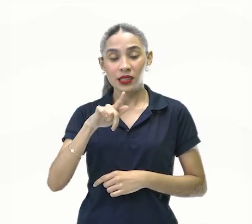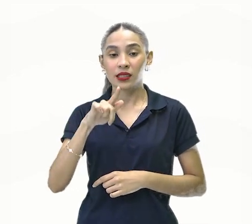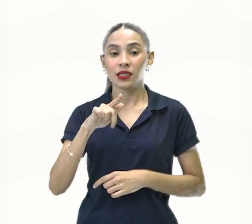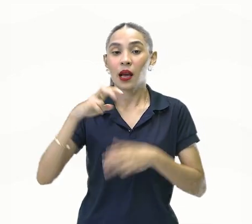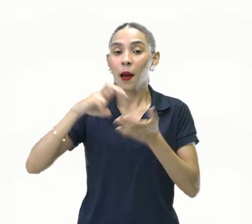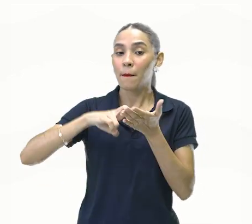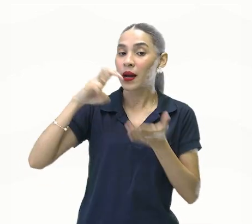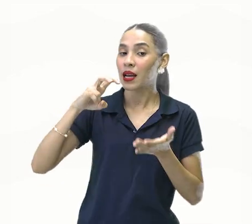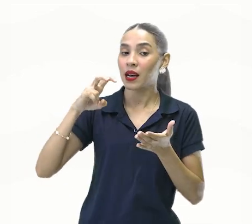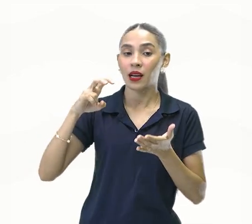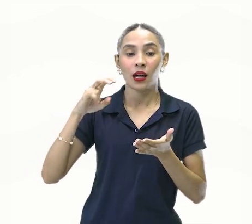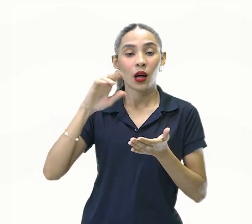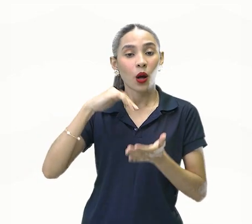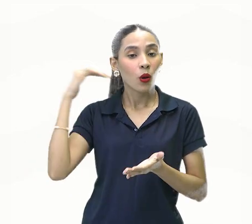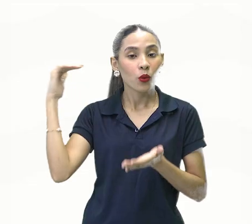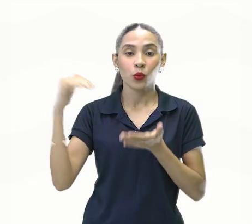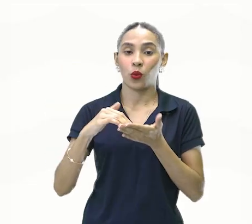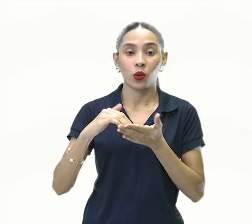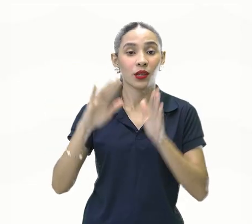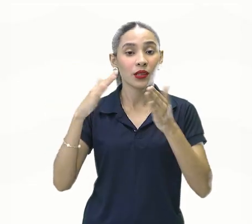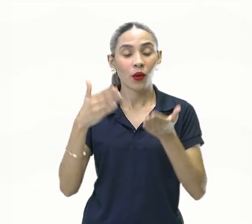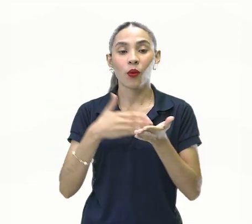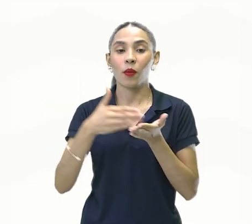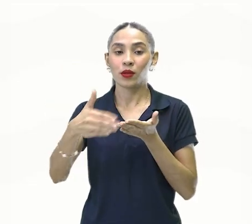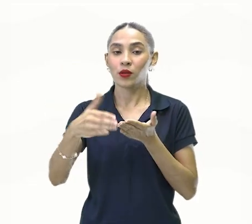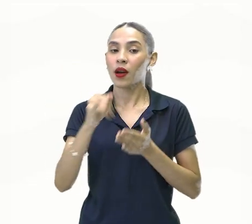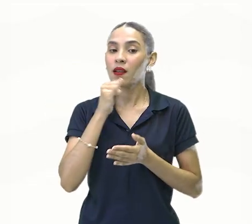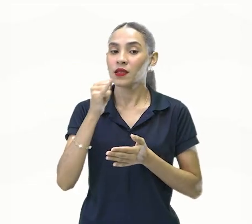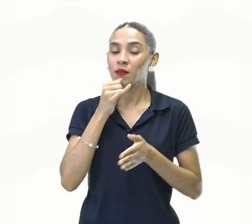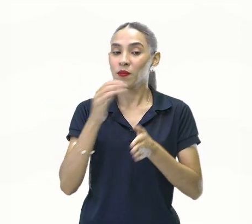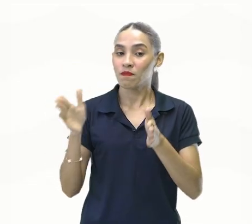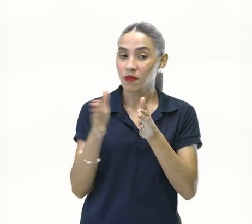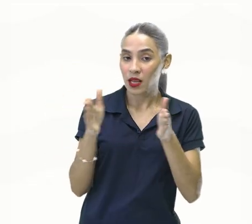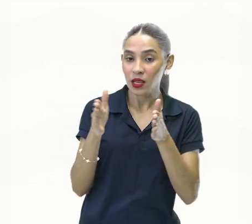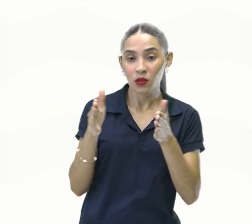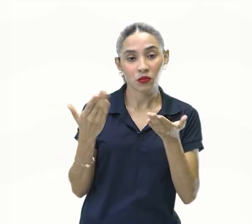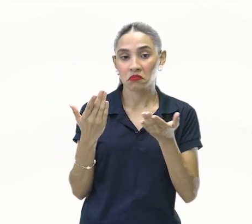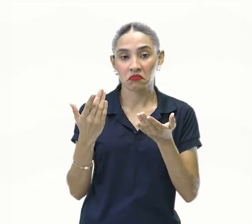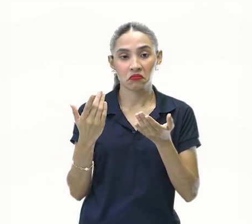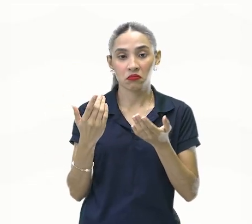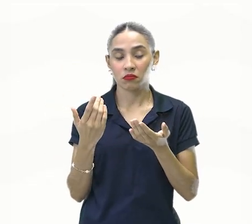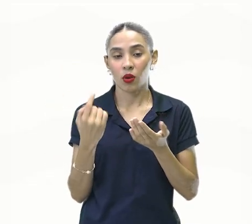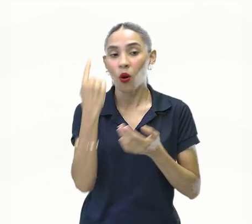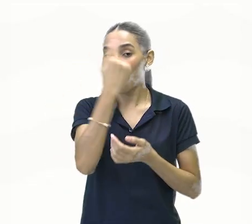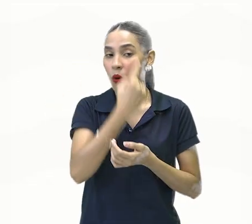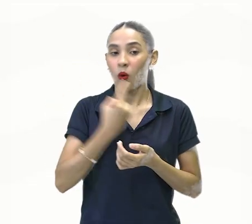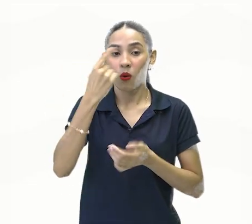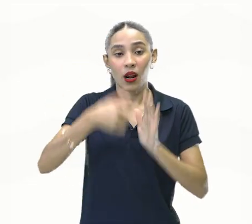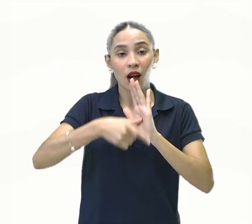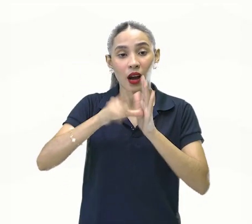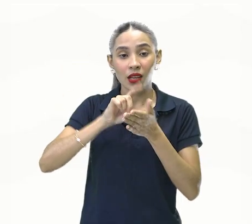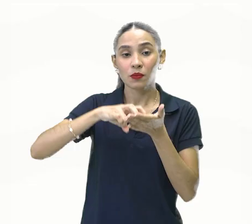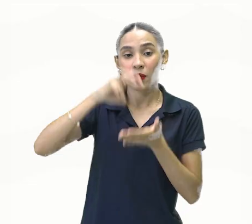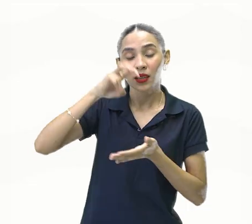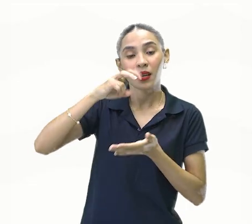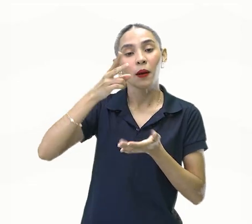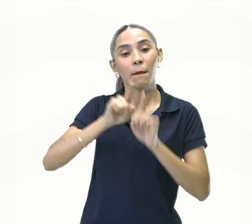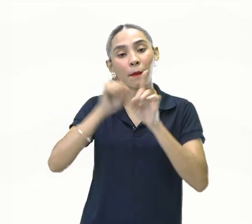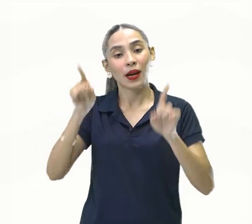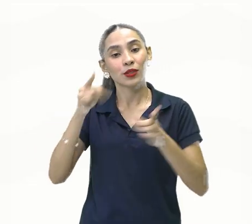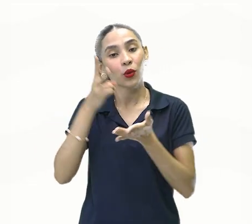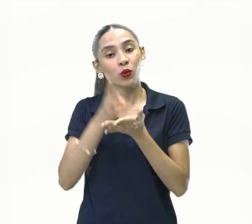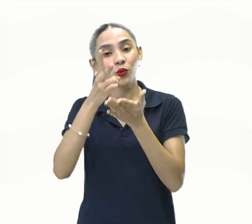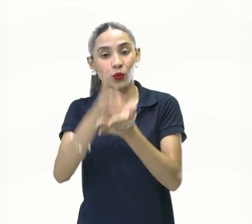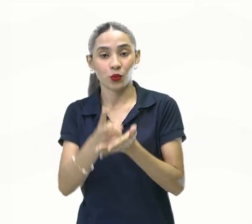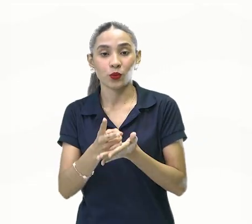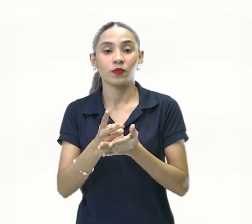toda. Ou seja, ele começou provavelmente algum período, né, alguma hora no período da manhã e continua, né, pela